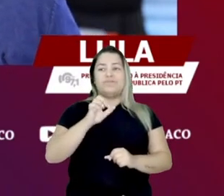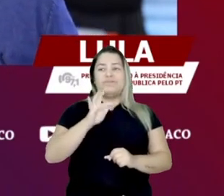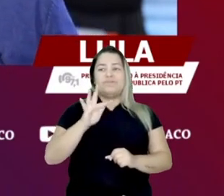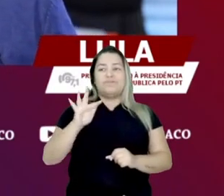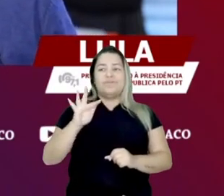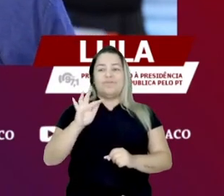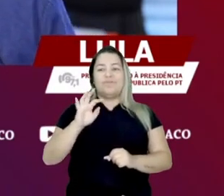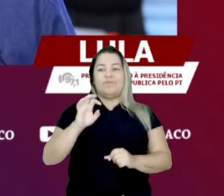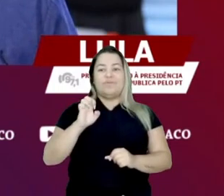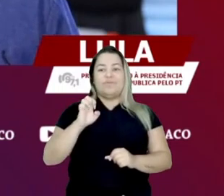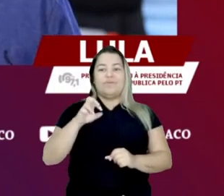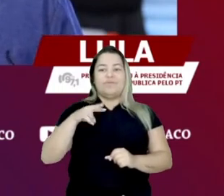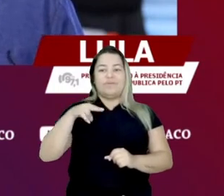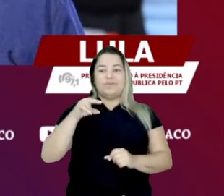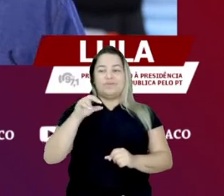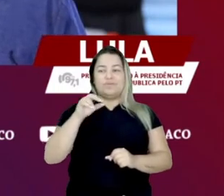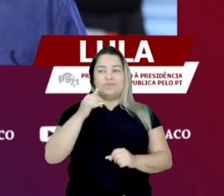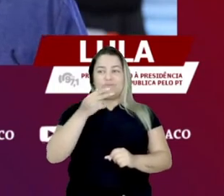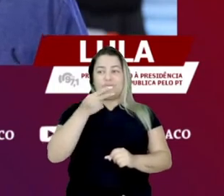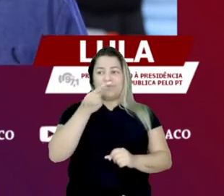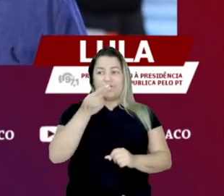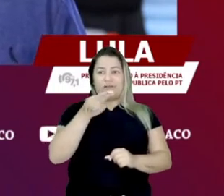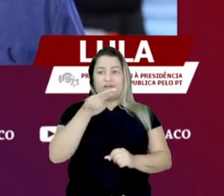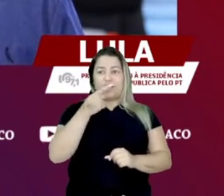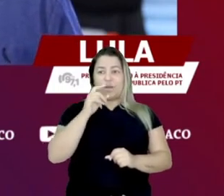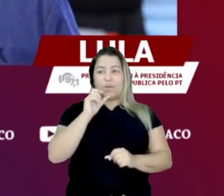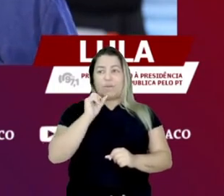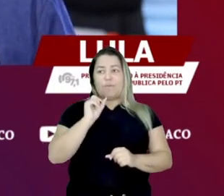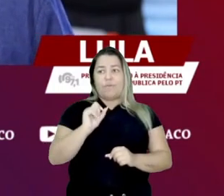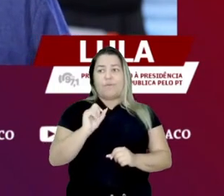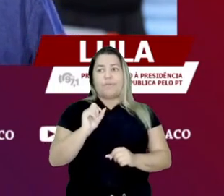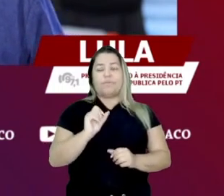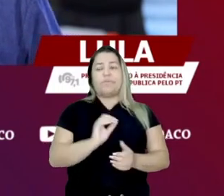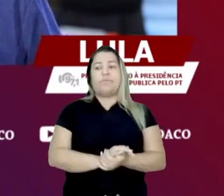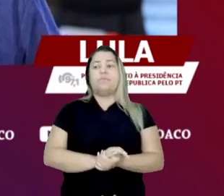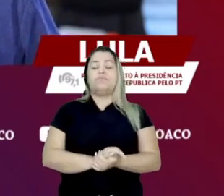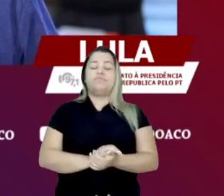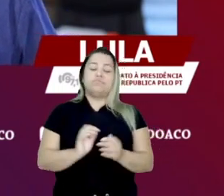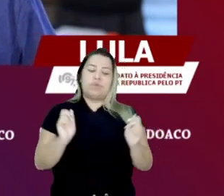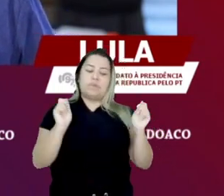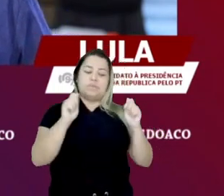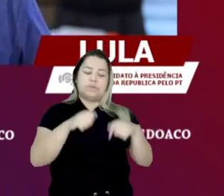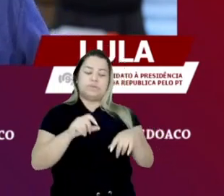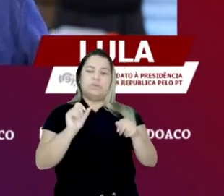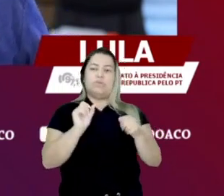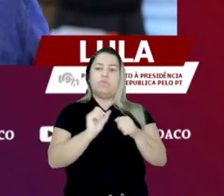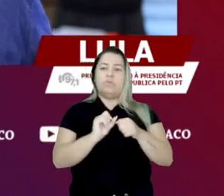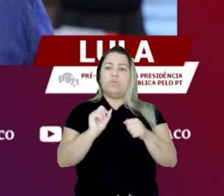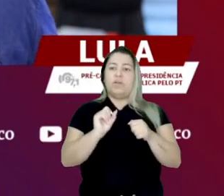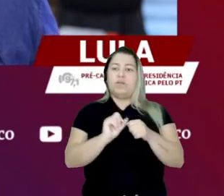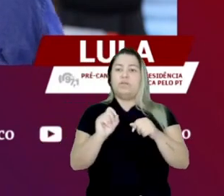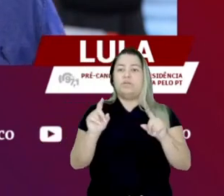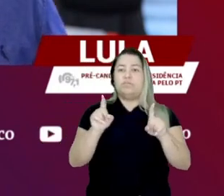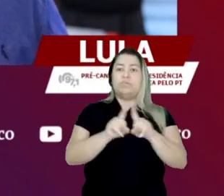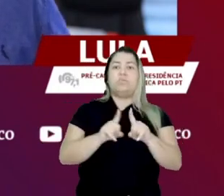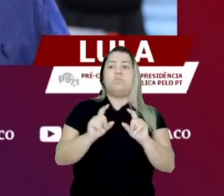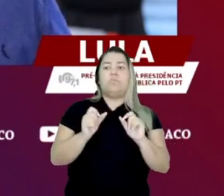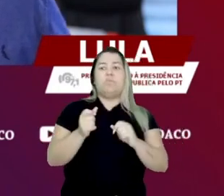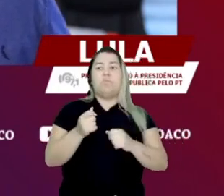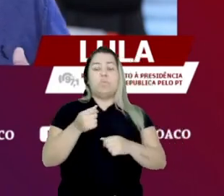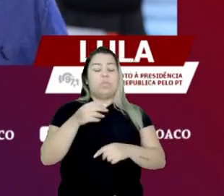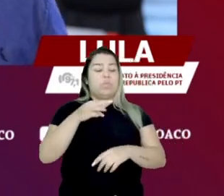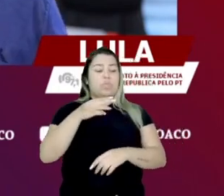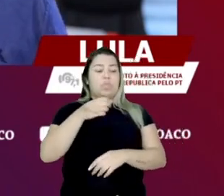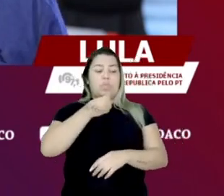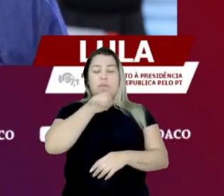mídia eletrônica nesse país. A última que foi feita foi em 1962. A gente não tinha 10% dos